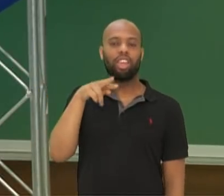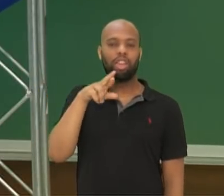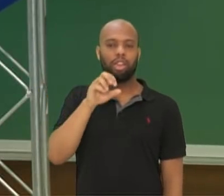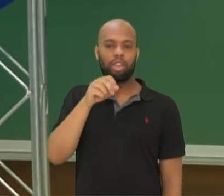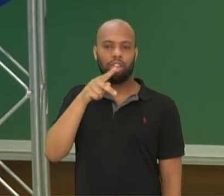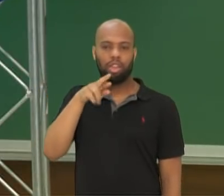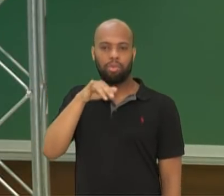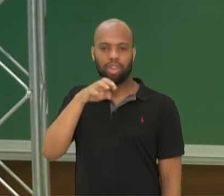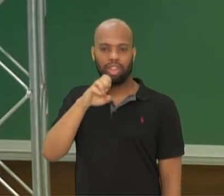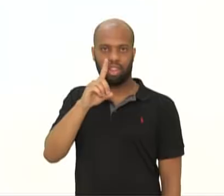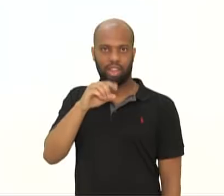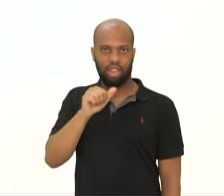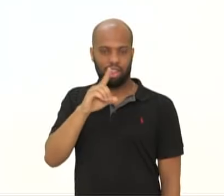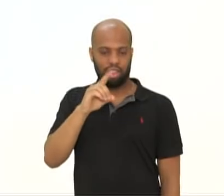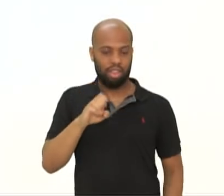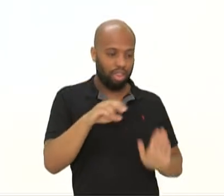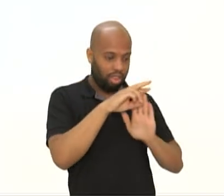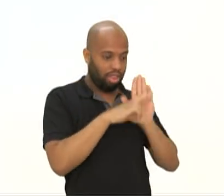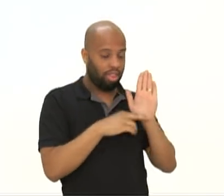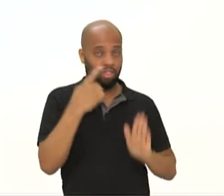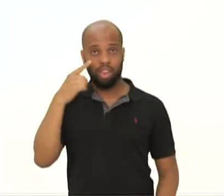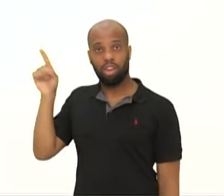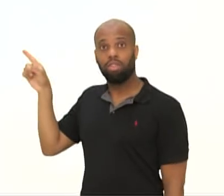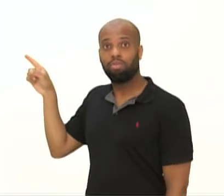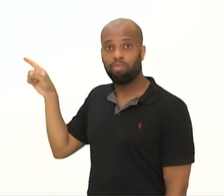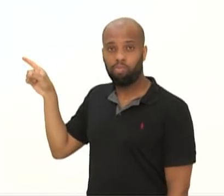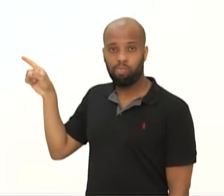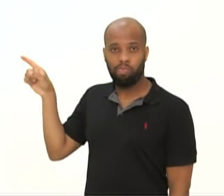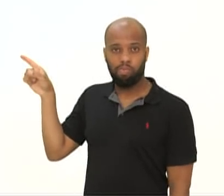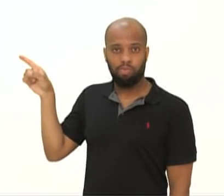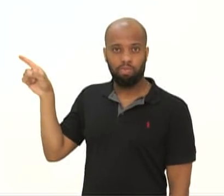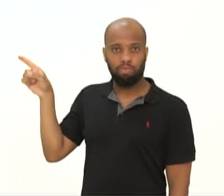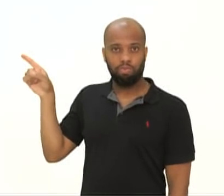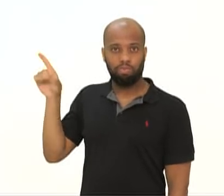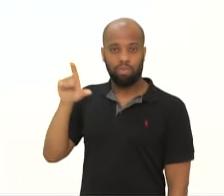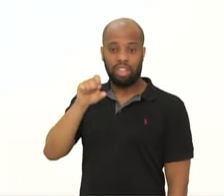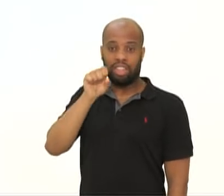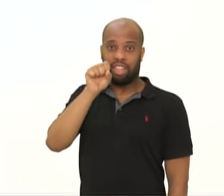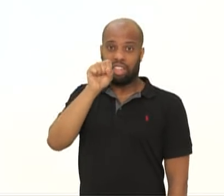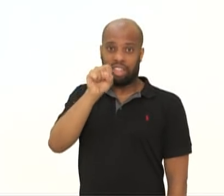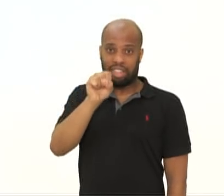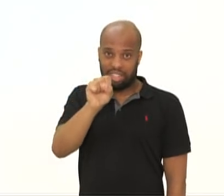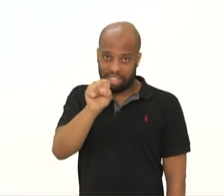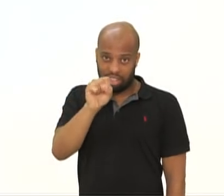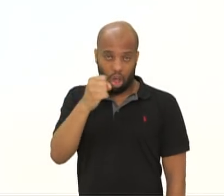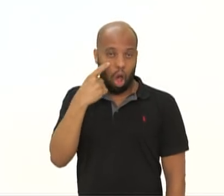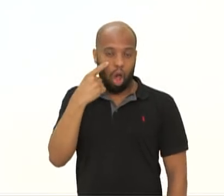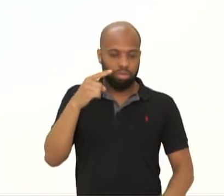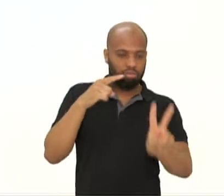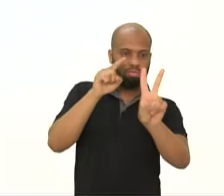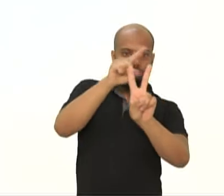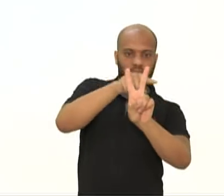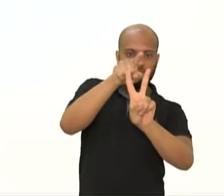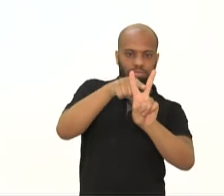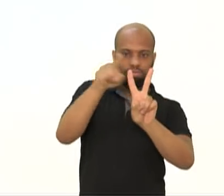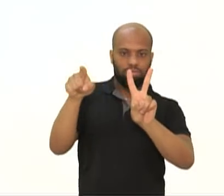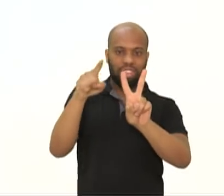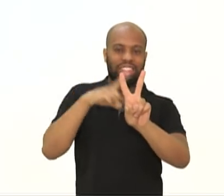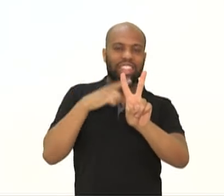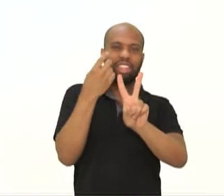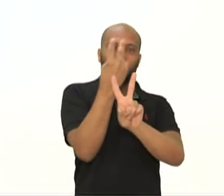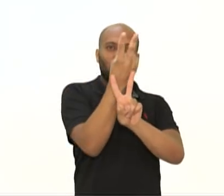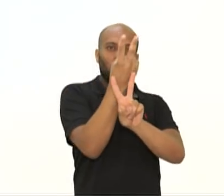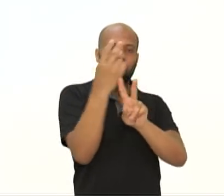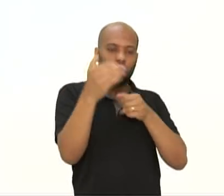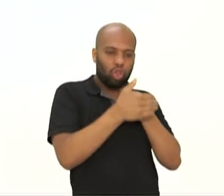M. Então, o índice da raiz vira denominador. Então, a raiz é quadrada, por isso que o 5